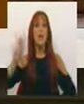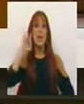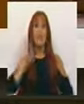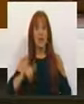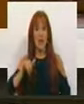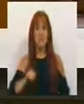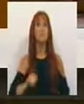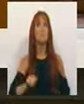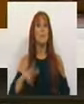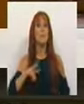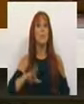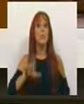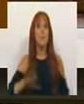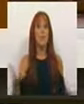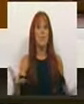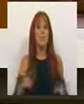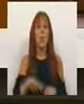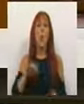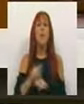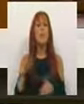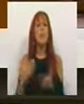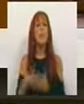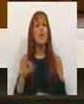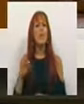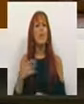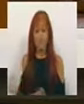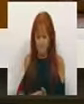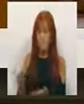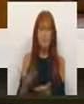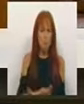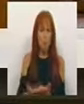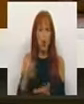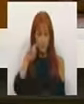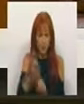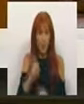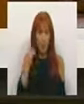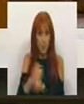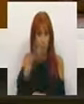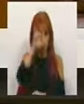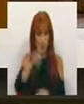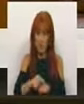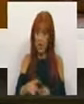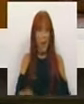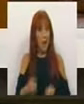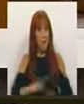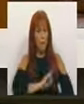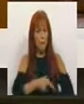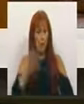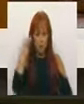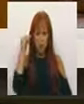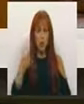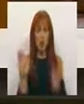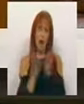era o porto do país outra proposta que o ps vai insistindo quanto o governo estar forte no turismo